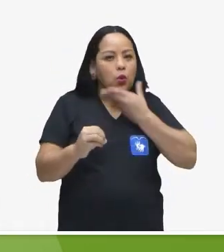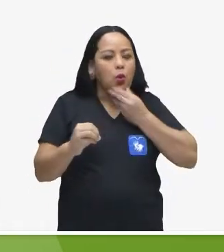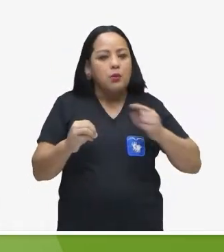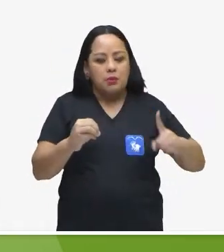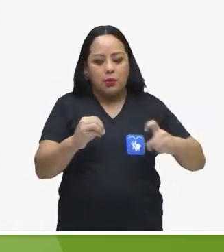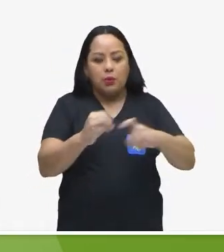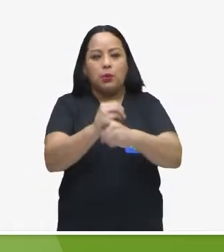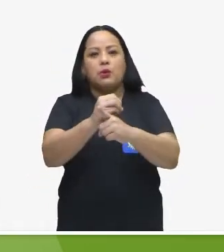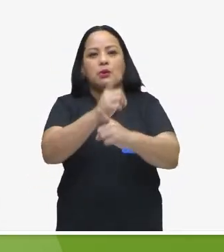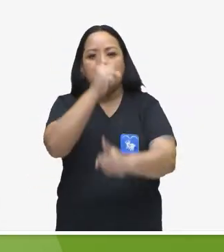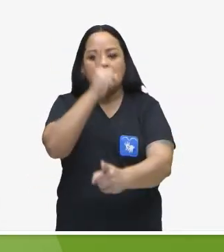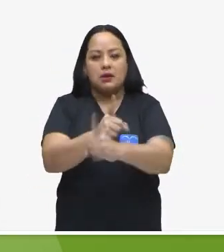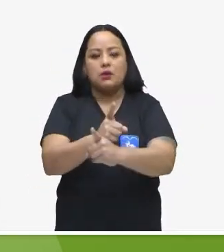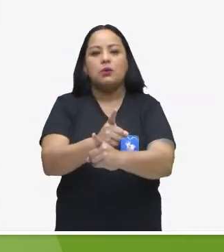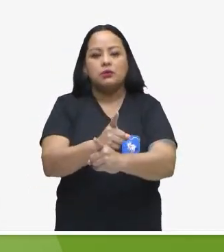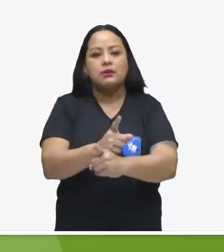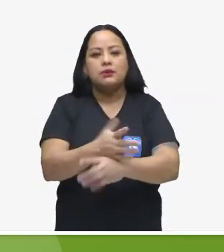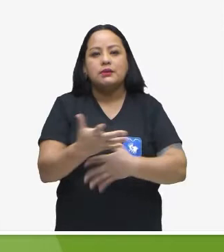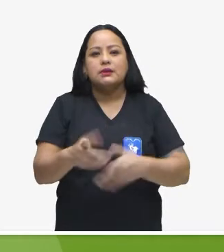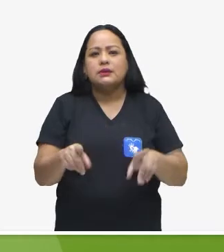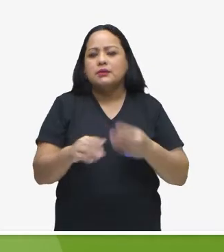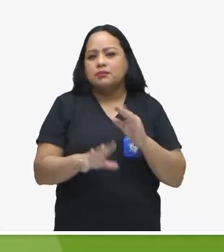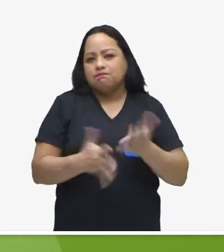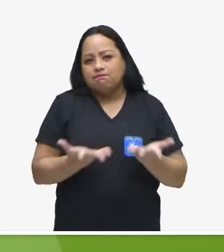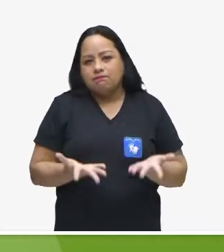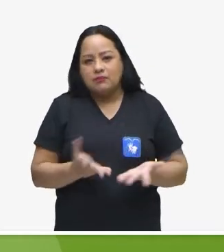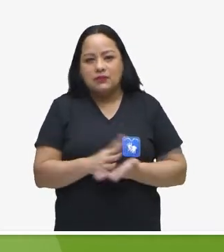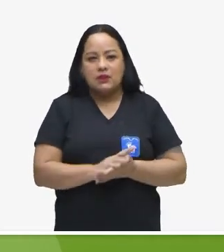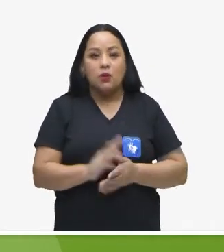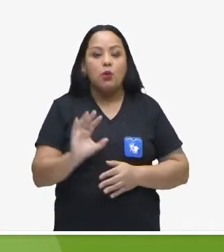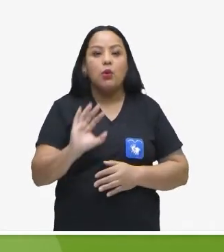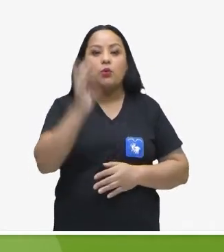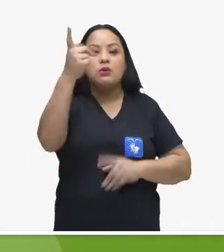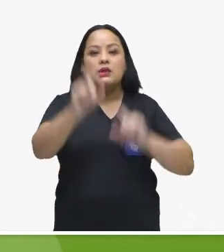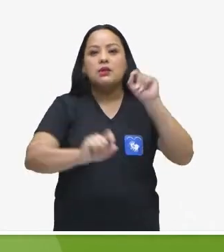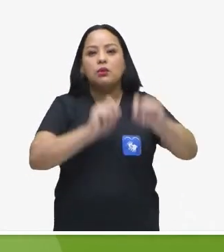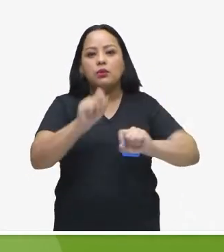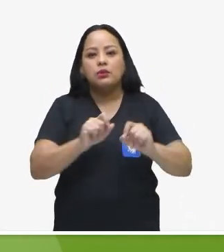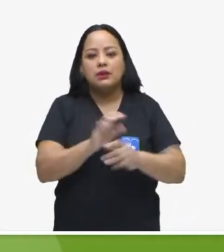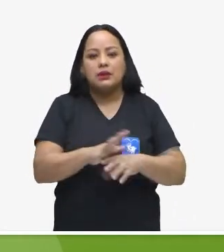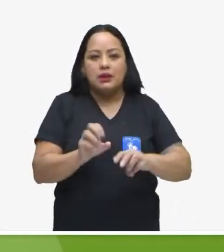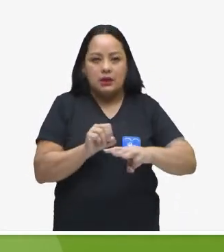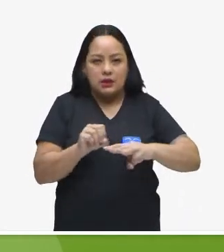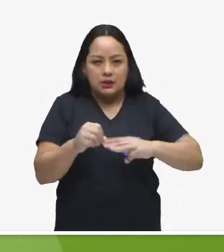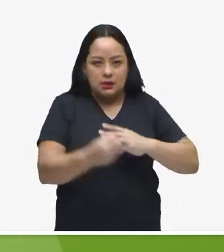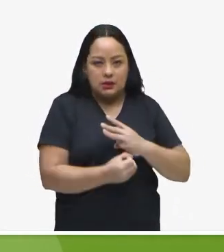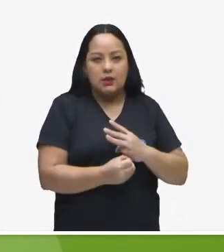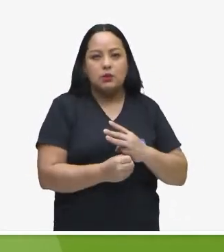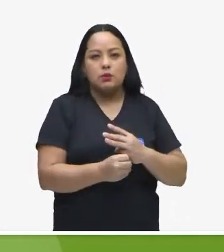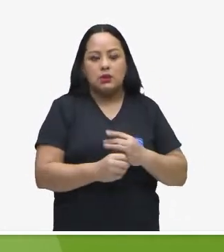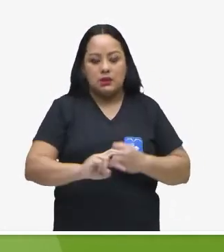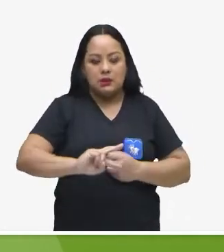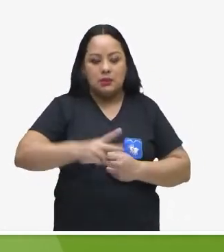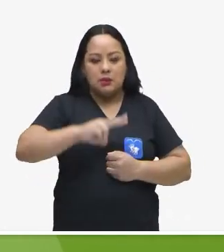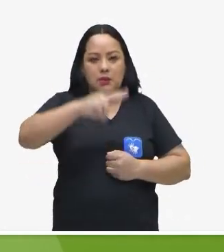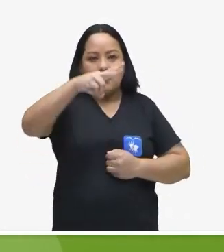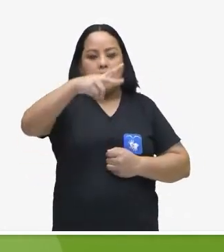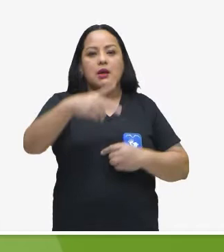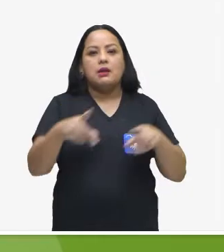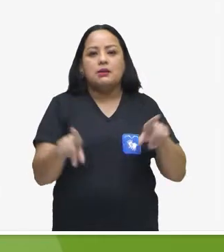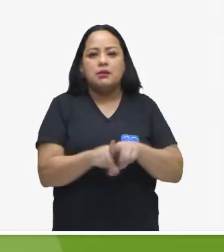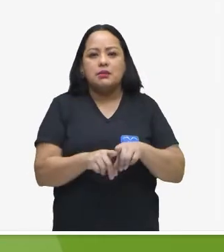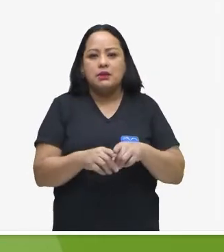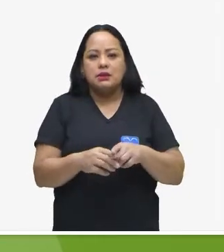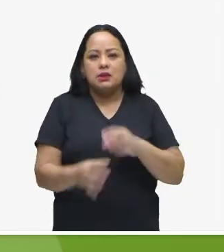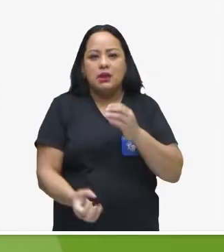ali no cachorrinho, nos seres humanos, que vai acontecer? As células começam a se multiplicar e começam a formar